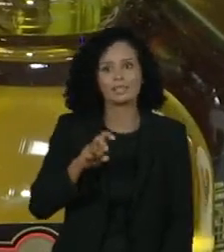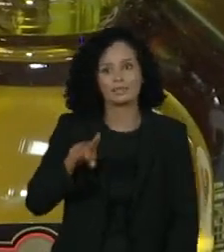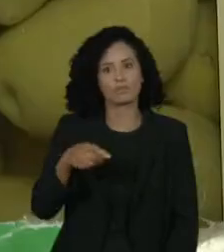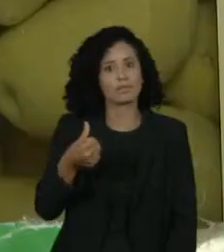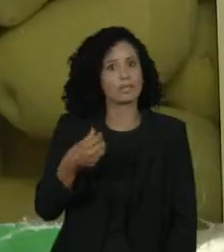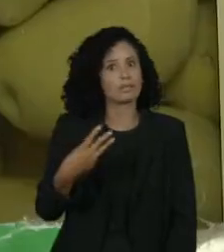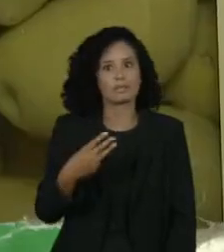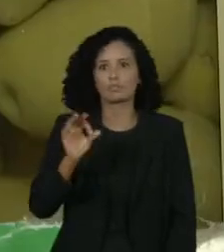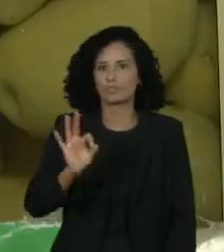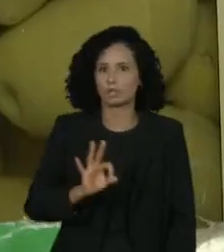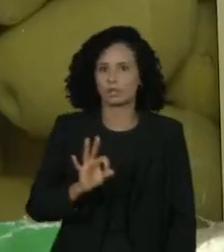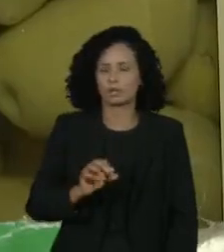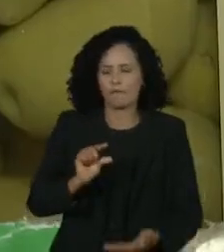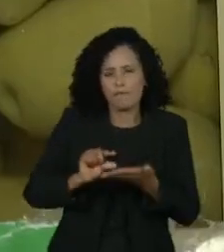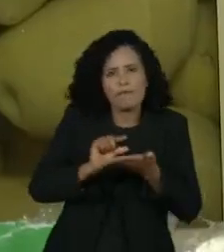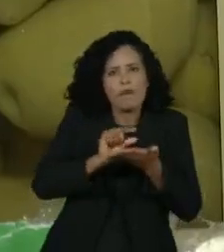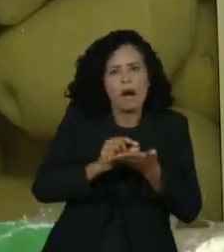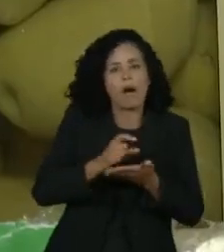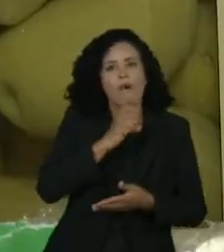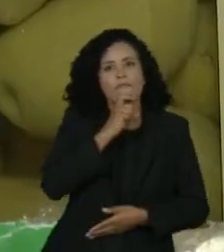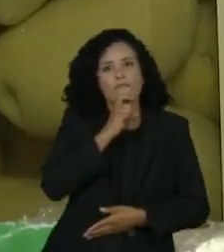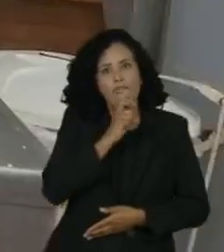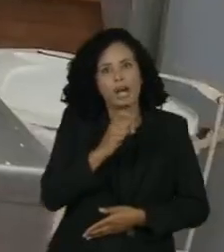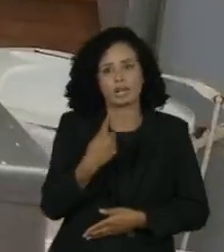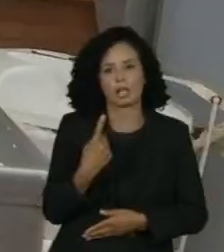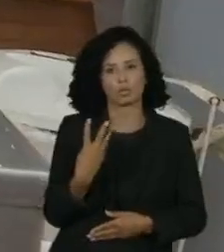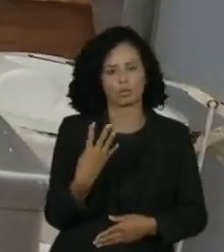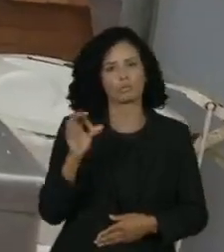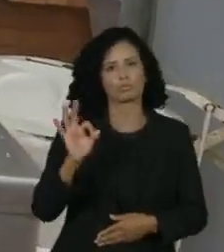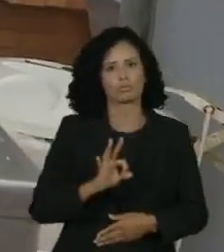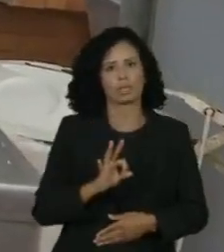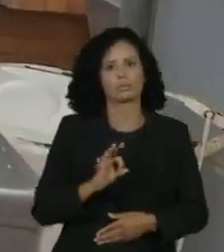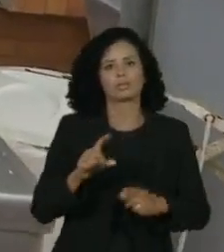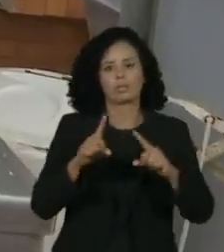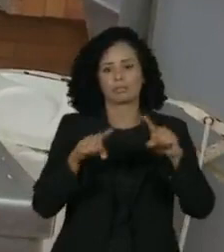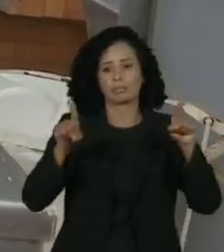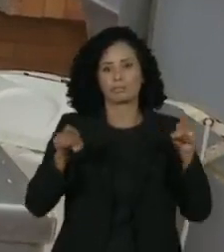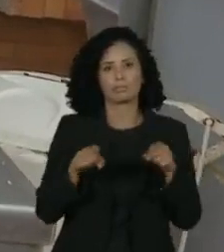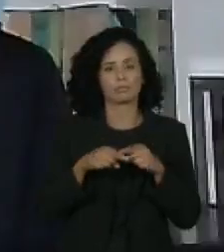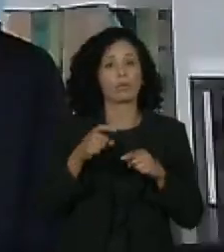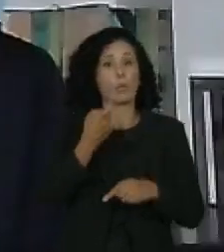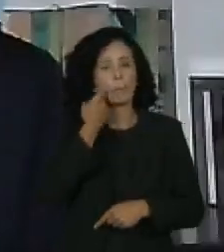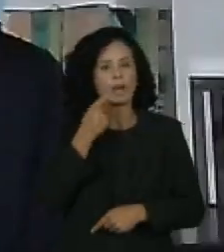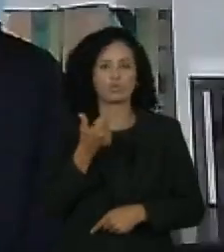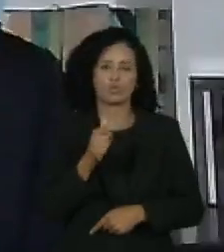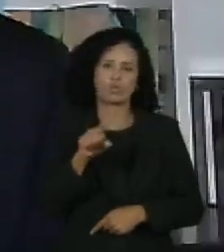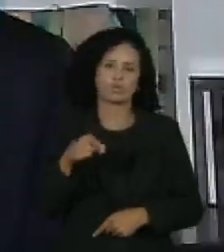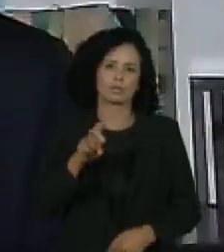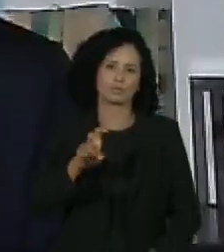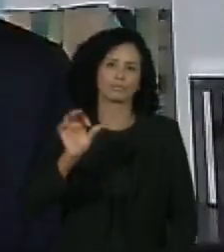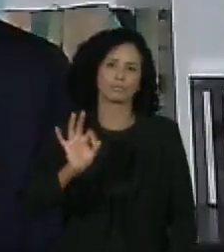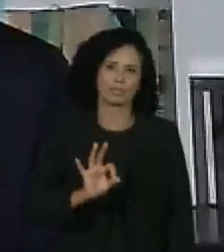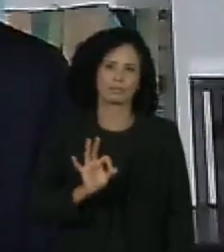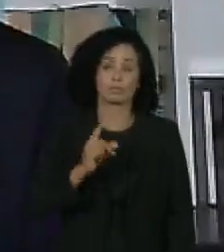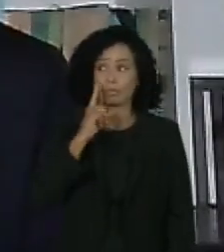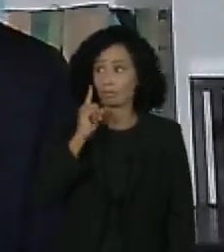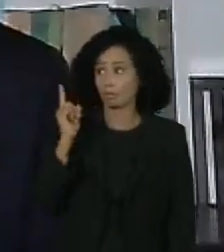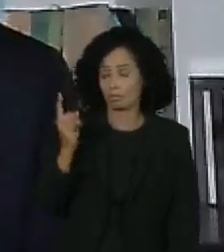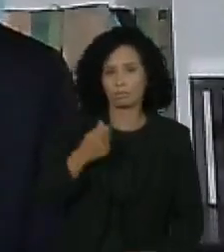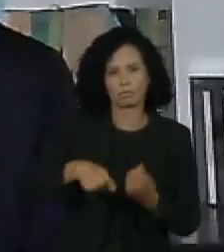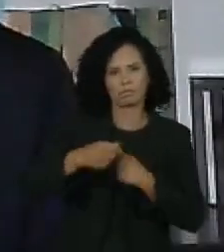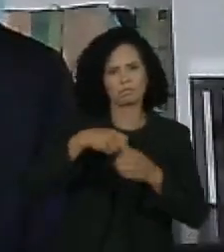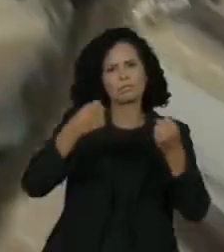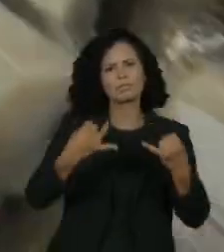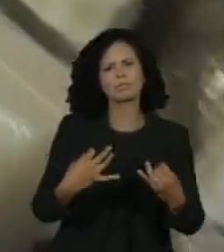15,63%, azeitona em conserva, 14% e o bacalhau, 11,5%. Este economista explica por que